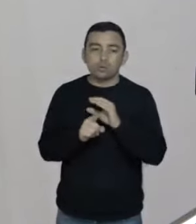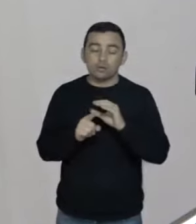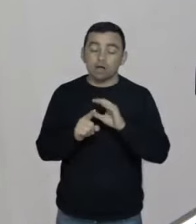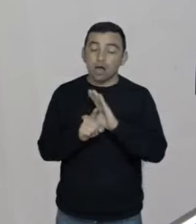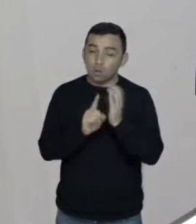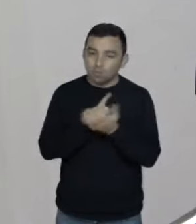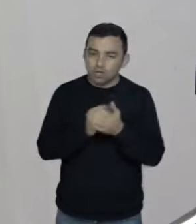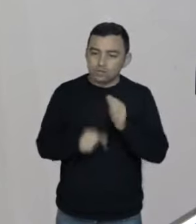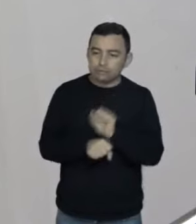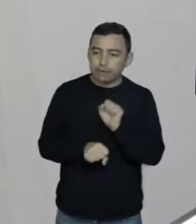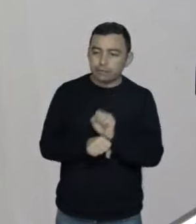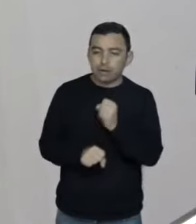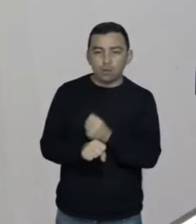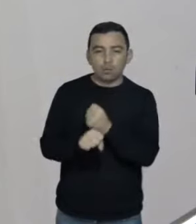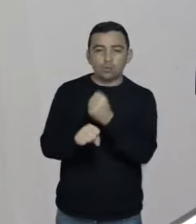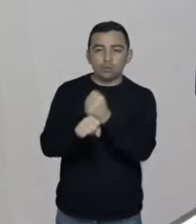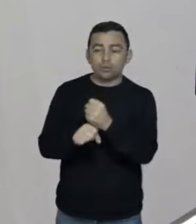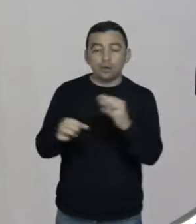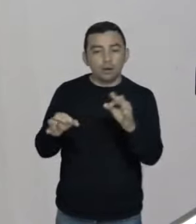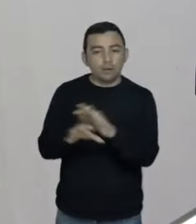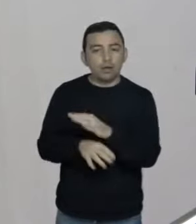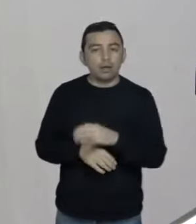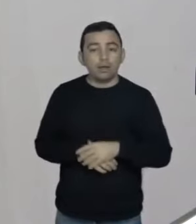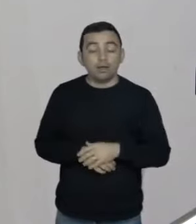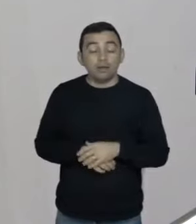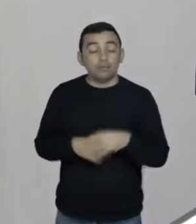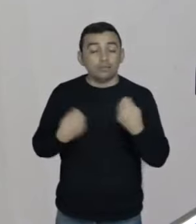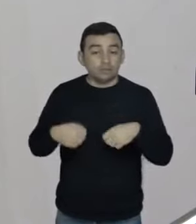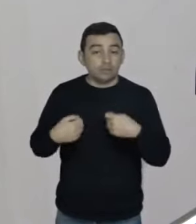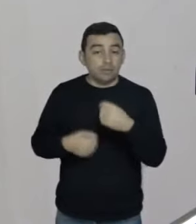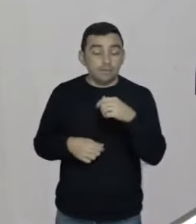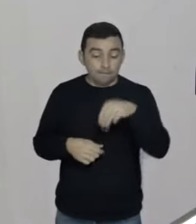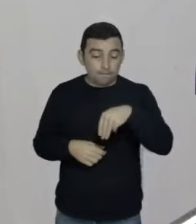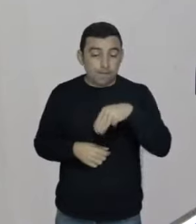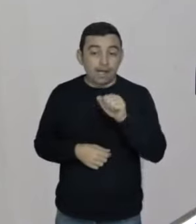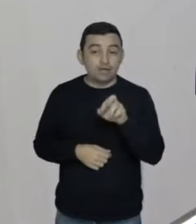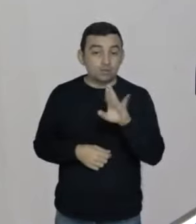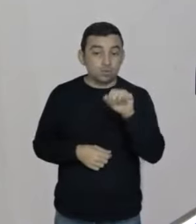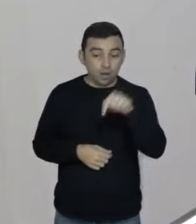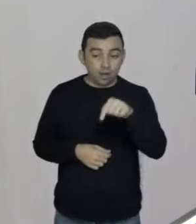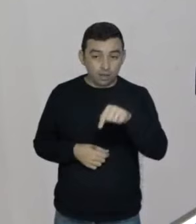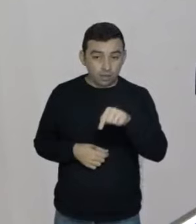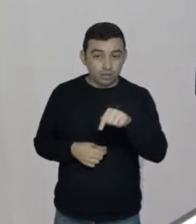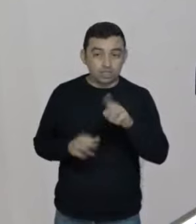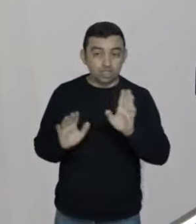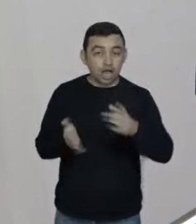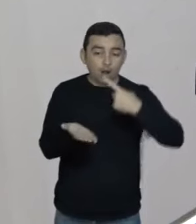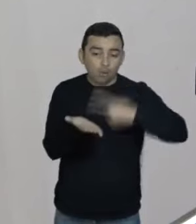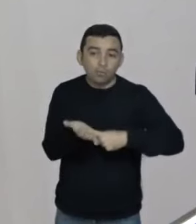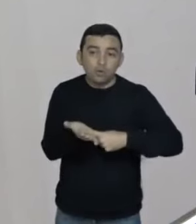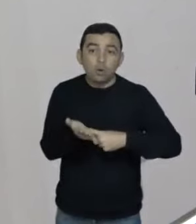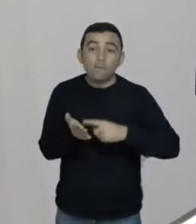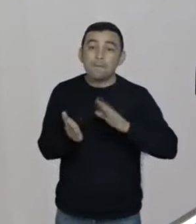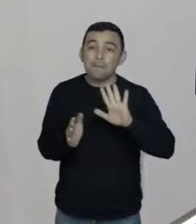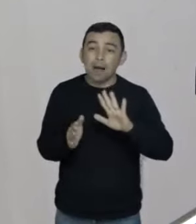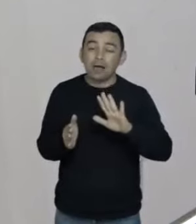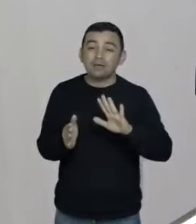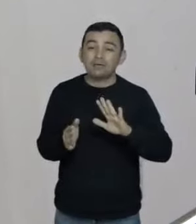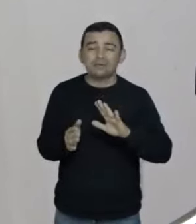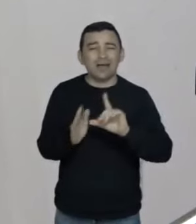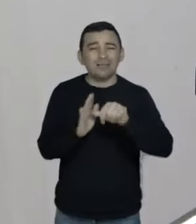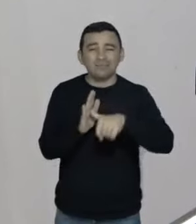O prazo para finalizar a obra era em março deste ano do ano e 2023 no entanto a obra está